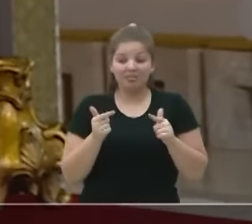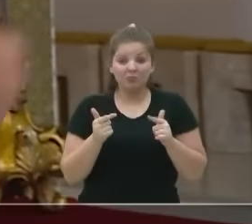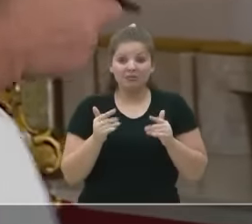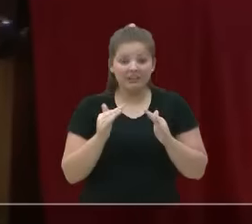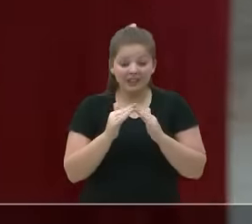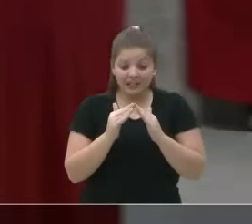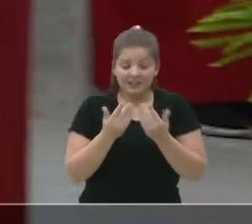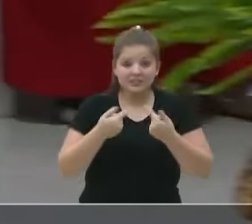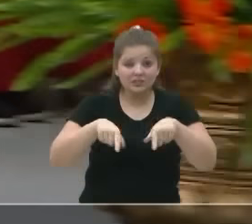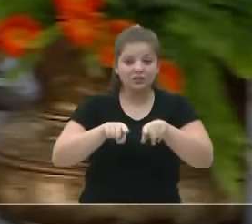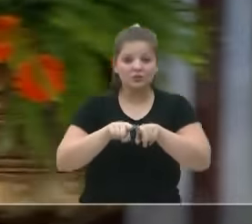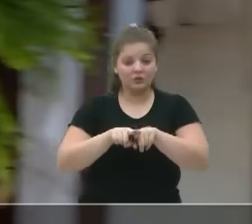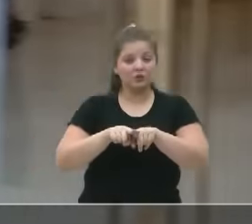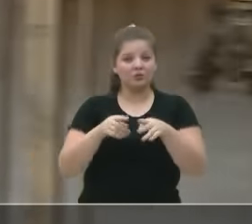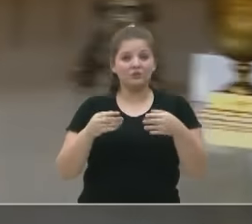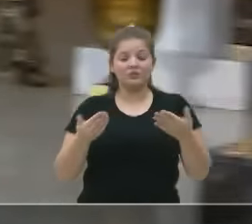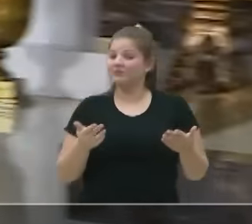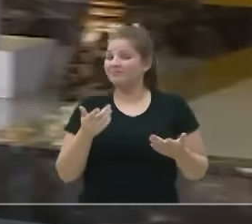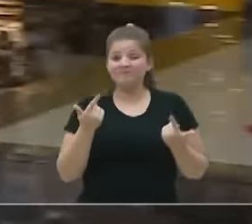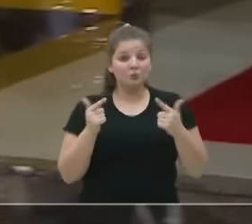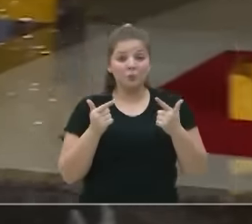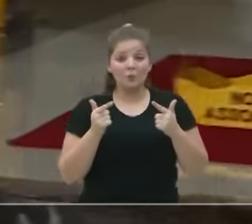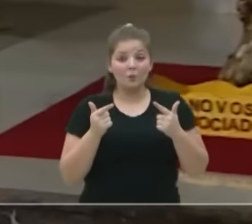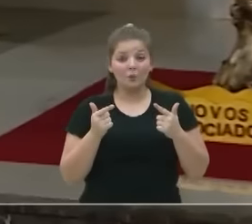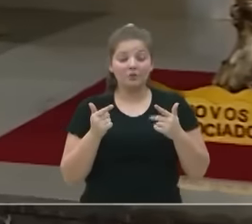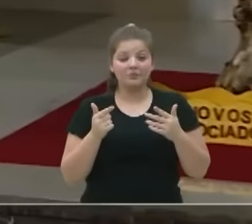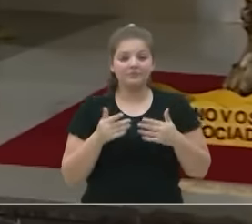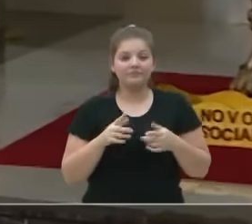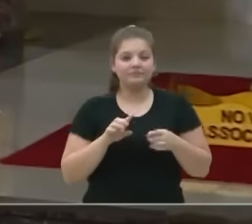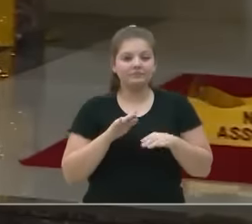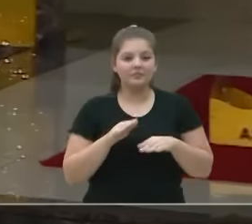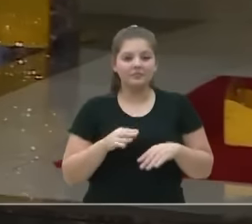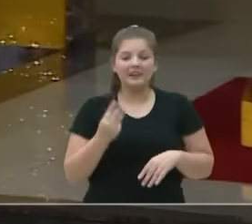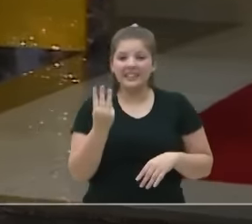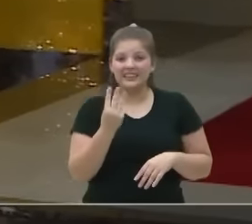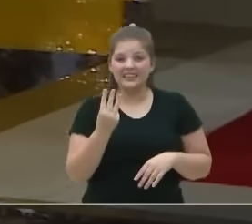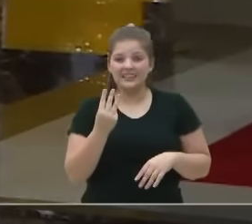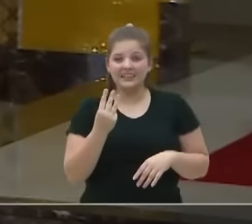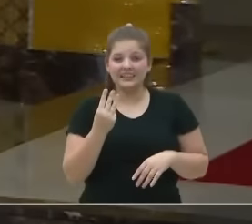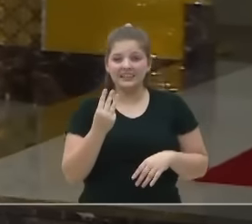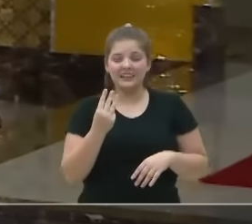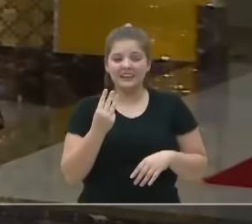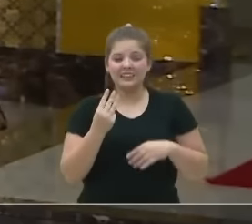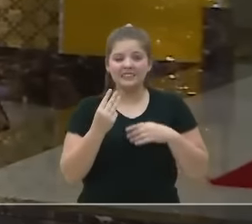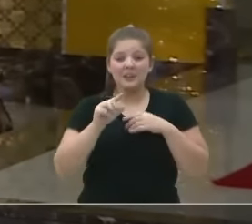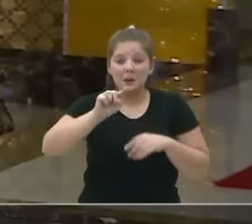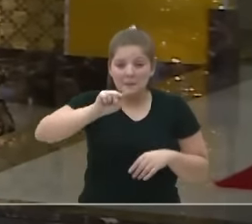Quem perdeu tudo teve de volta? Mais 3 toneladas para Maringá.